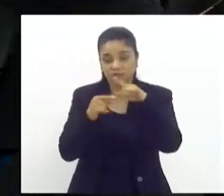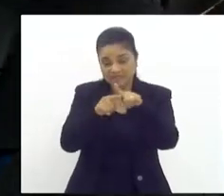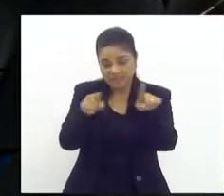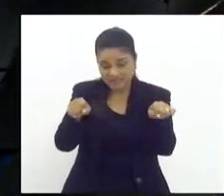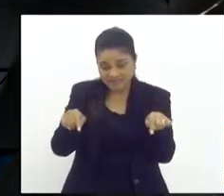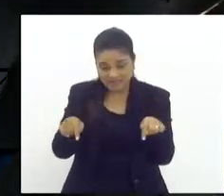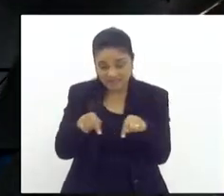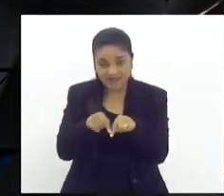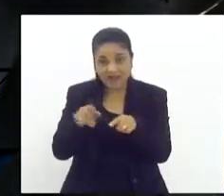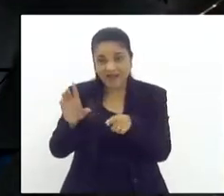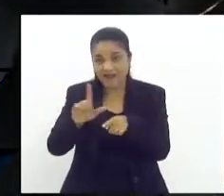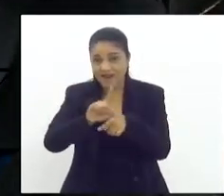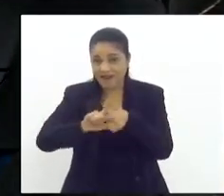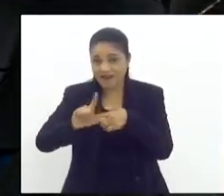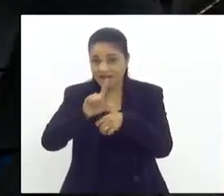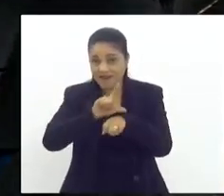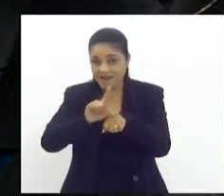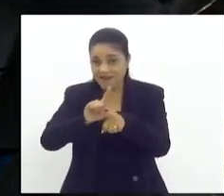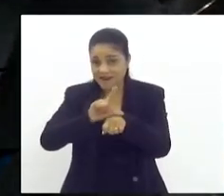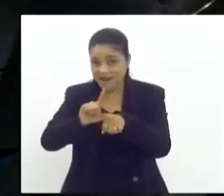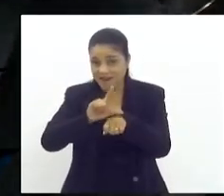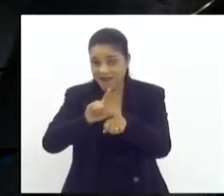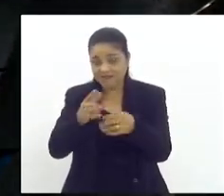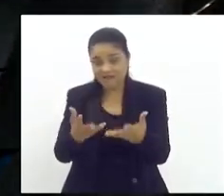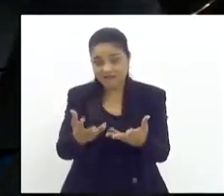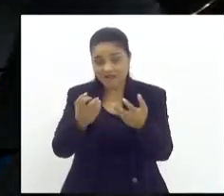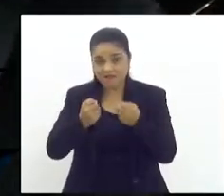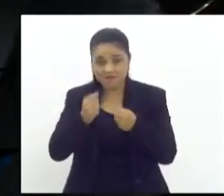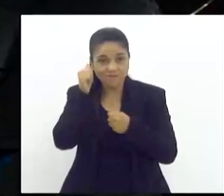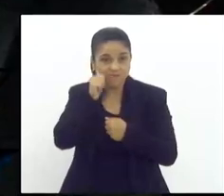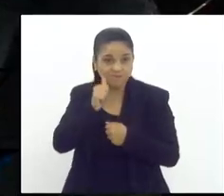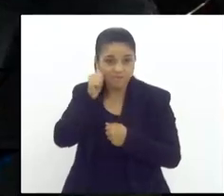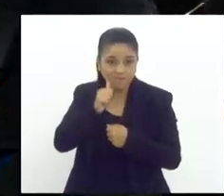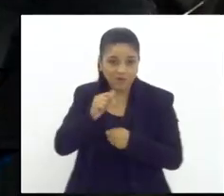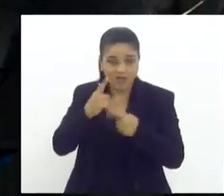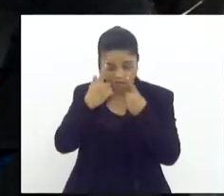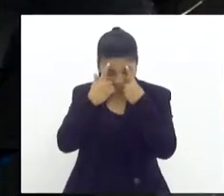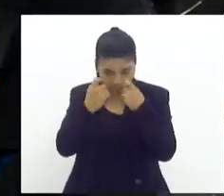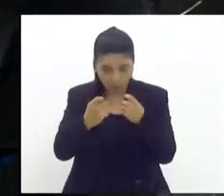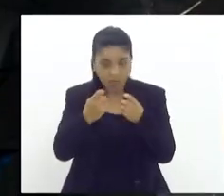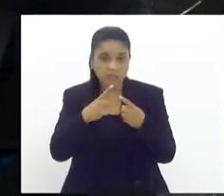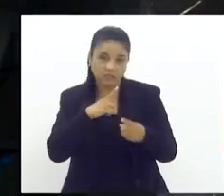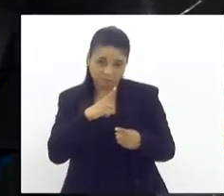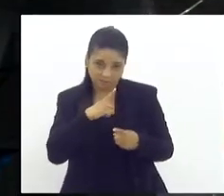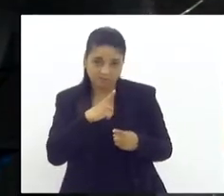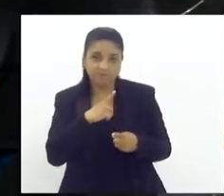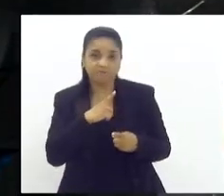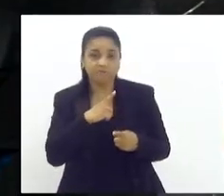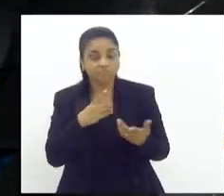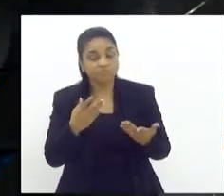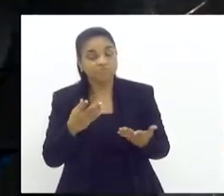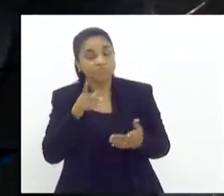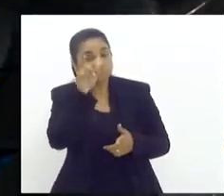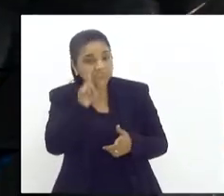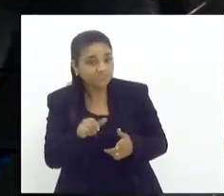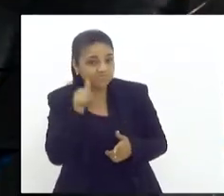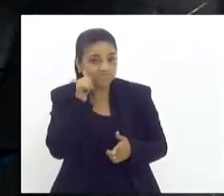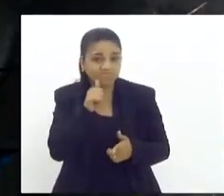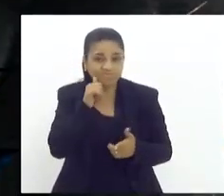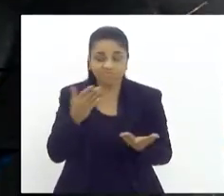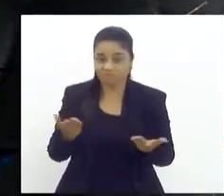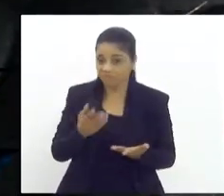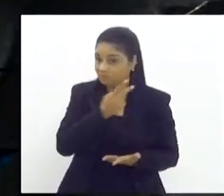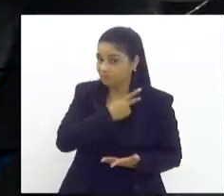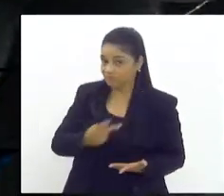lilás que recebe Essas Mulheres vítimas de violência mulheres que hoje o senhor presidente muitas vezes não